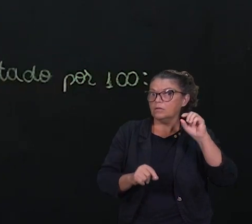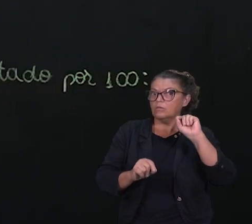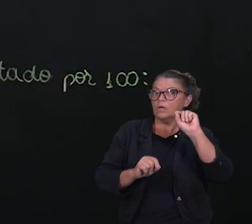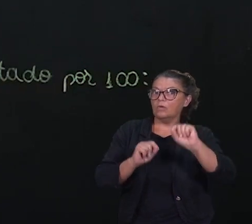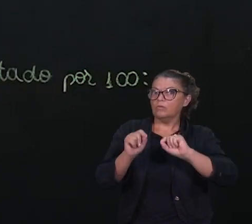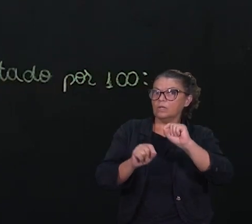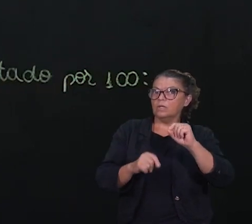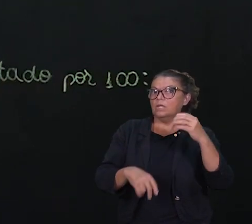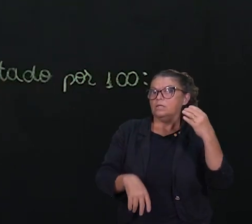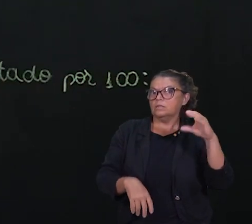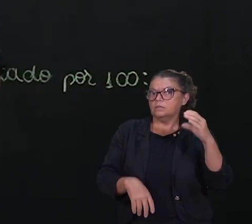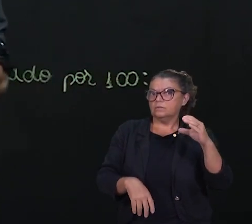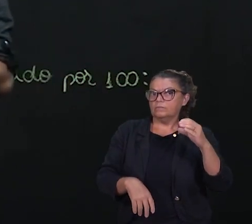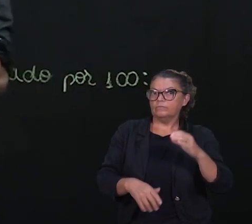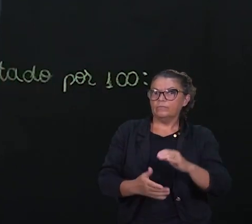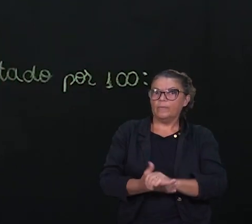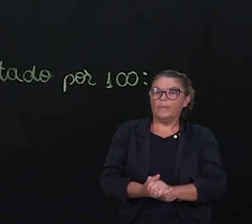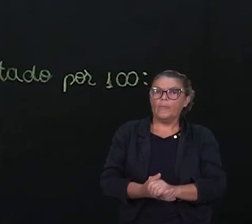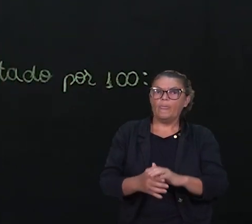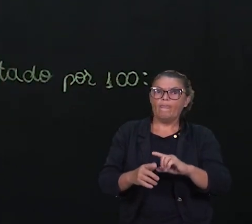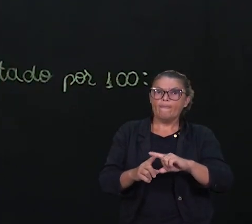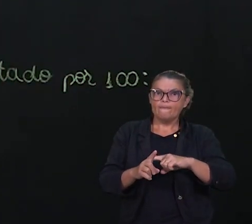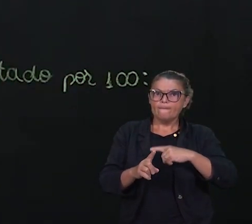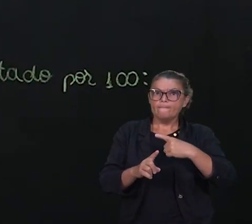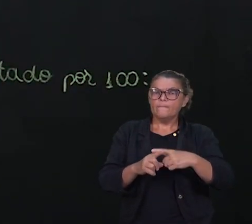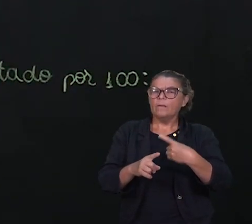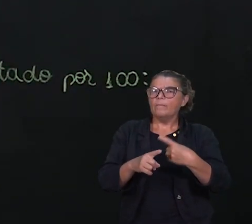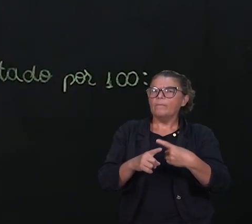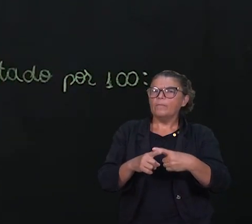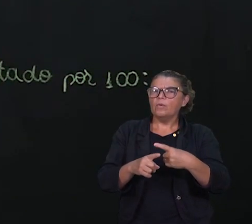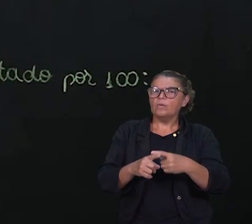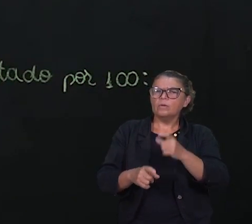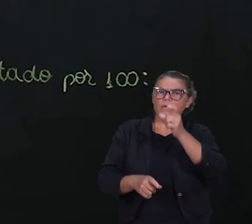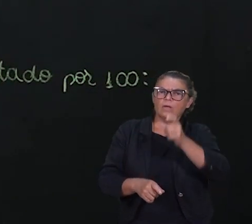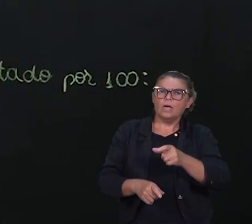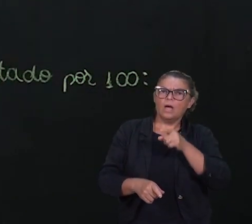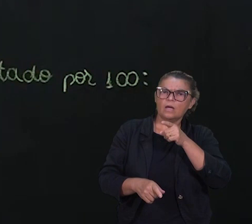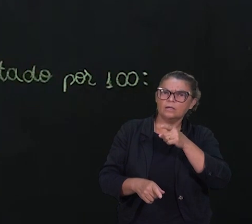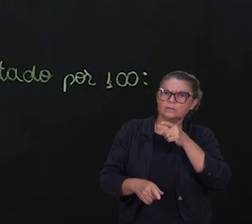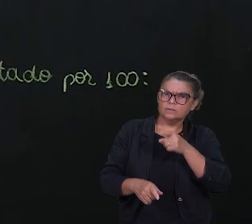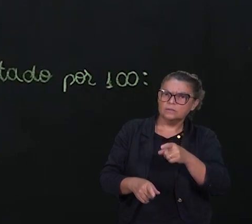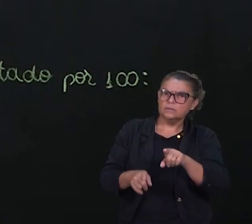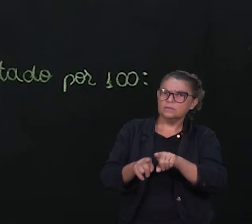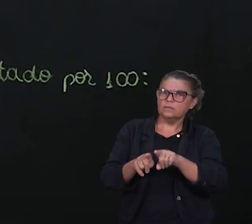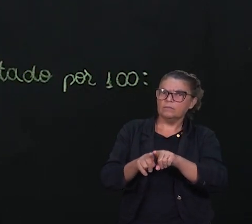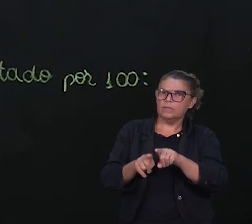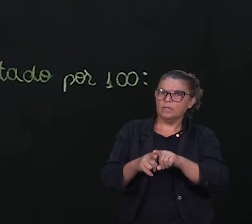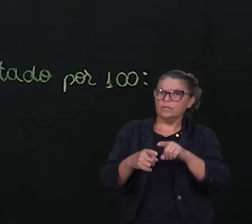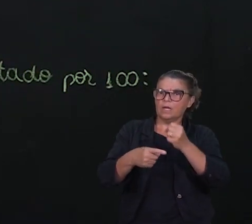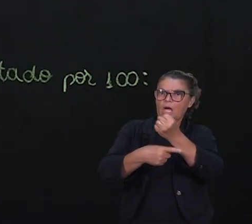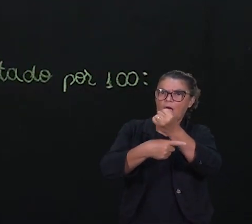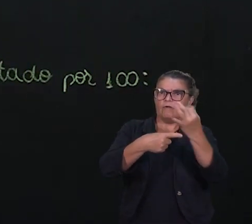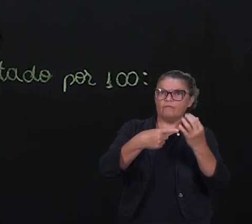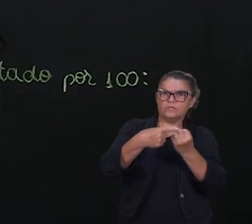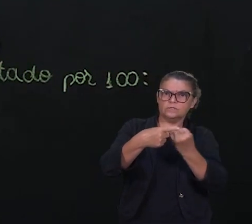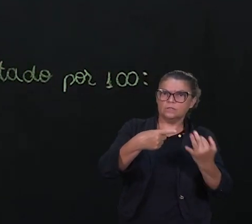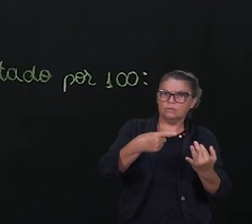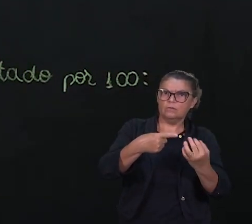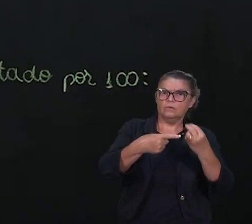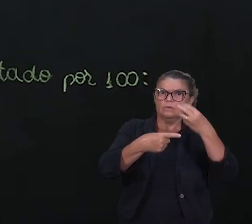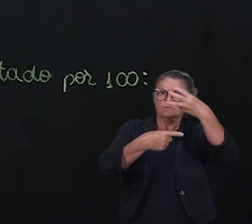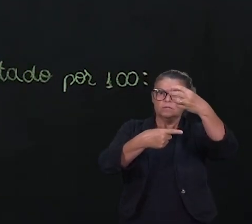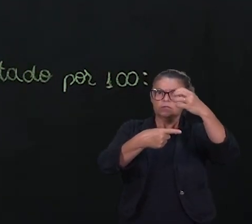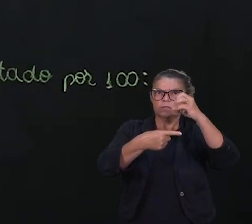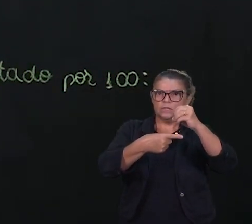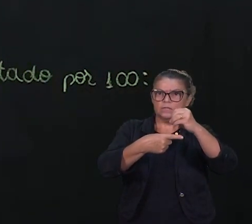a 30 centavos, tá bom? Mas por que aqui nesse caso agora a nossa fração ficou